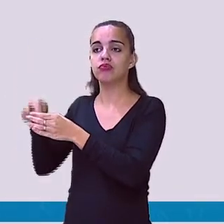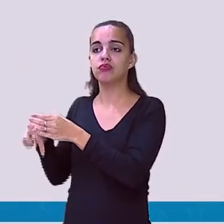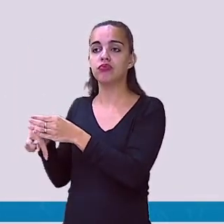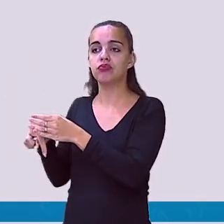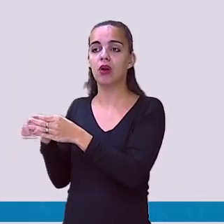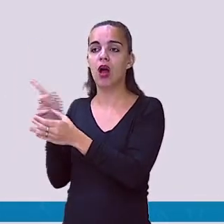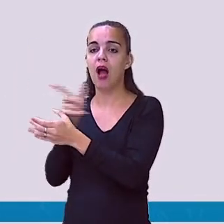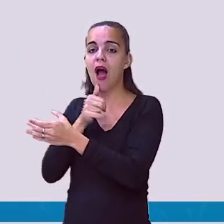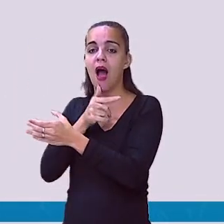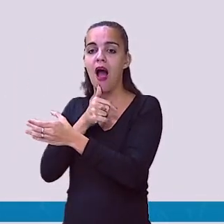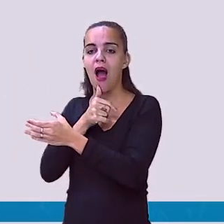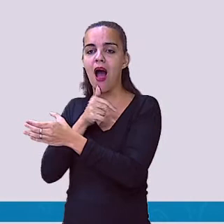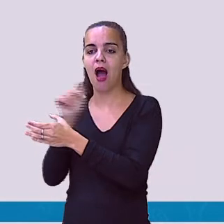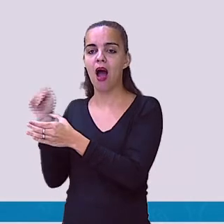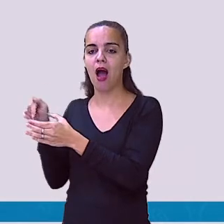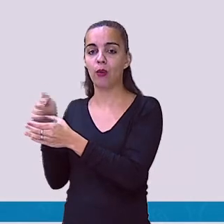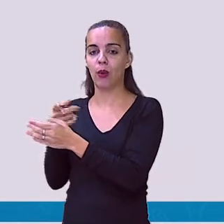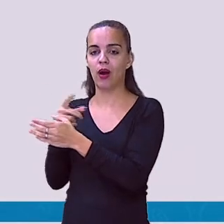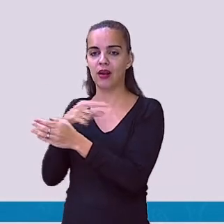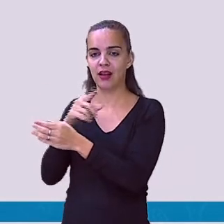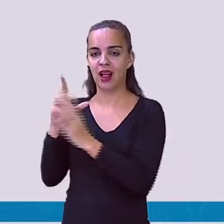um condensador.